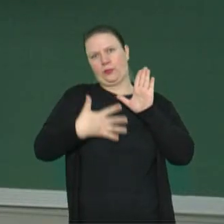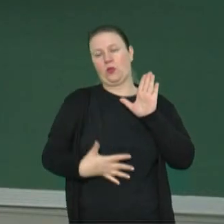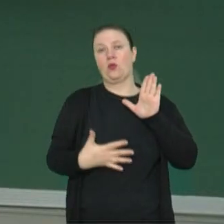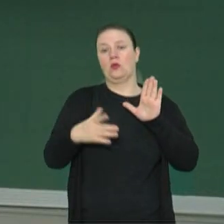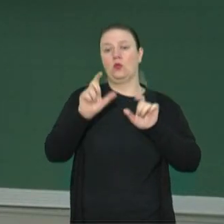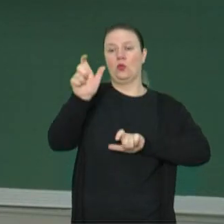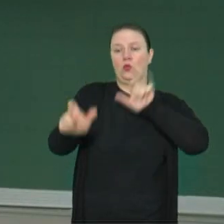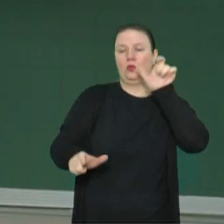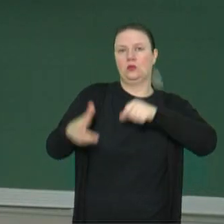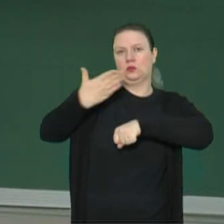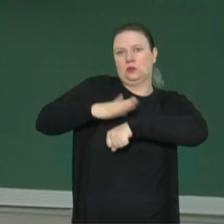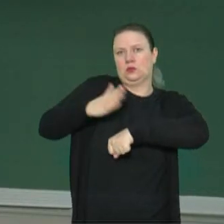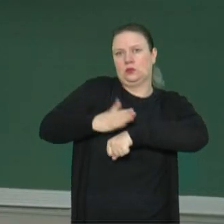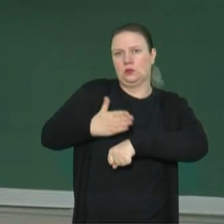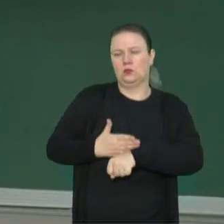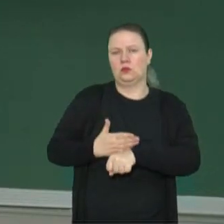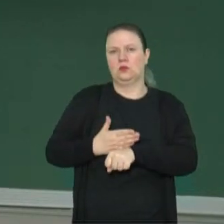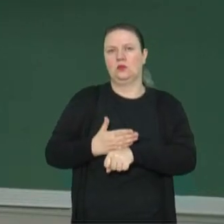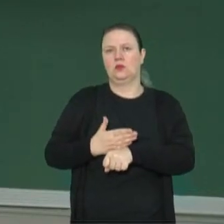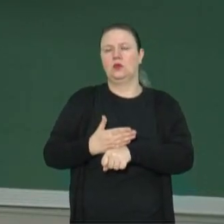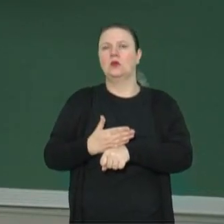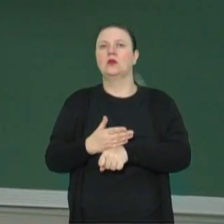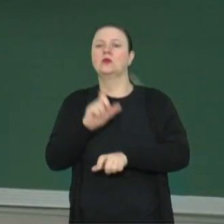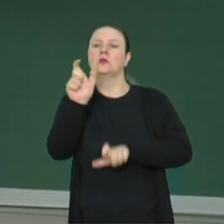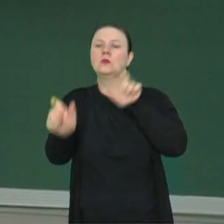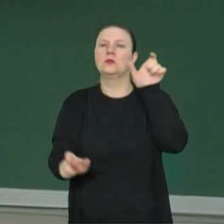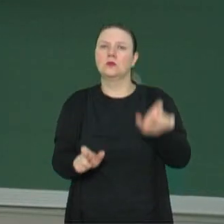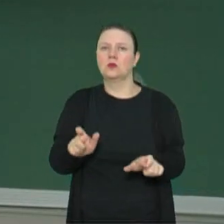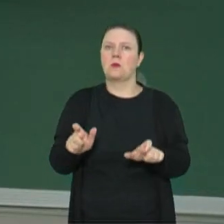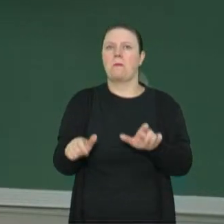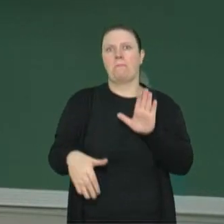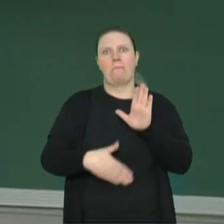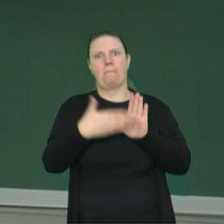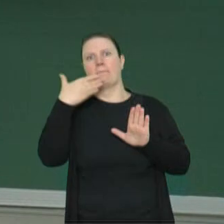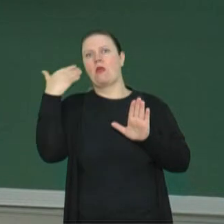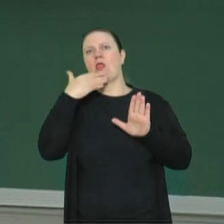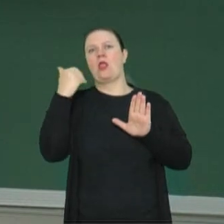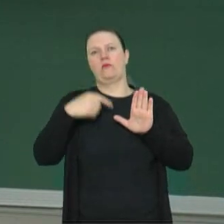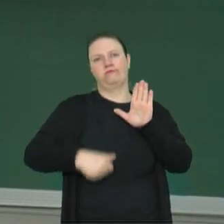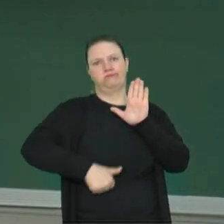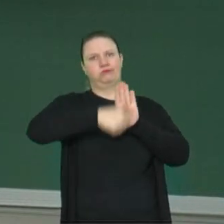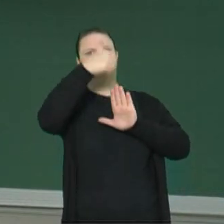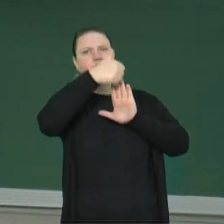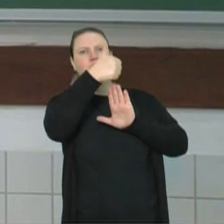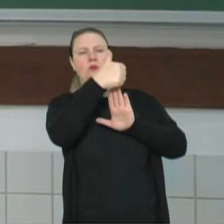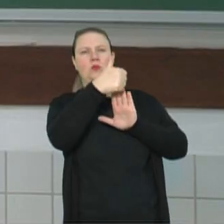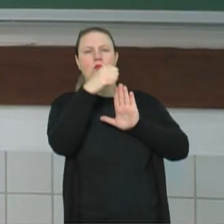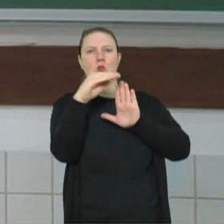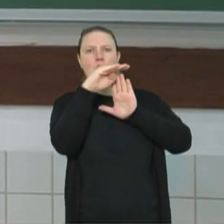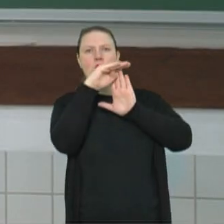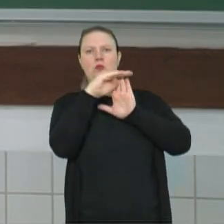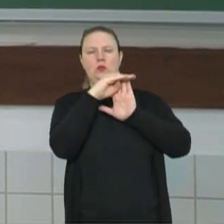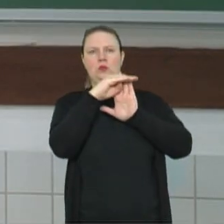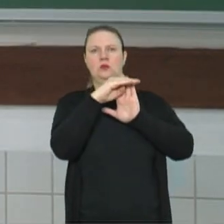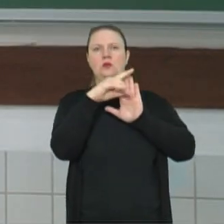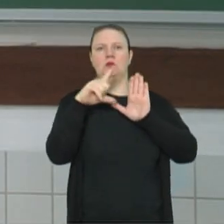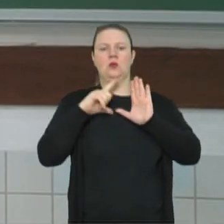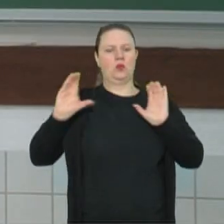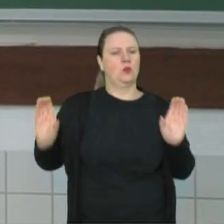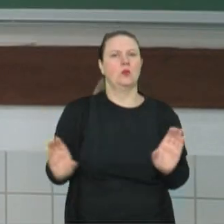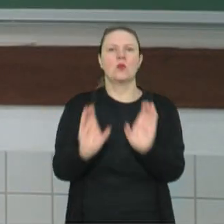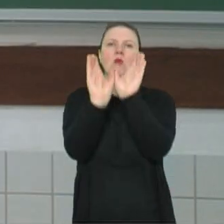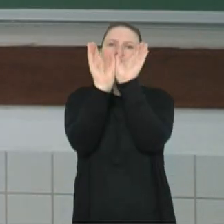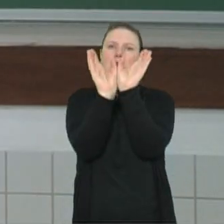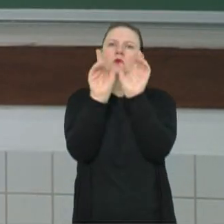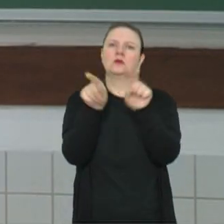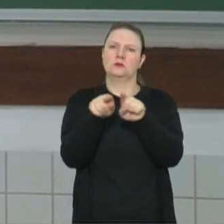atletas vão praticar todas, né? Então quem obtiver as melhores classificações, juntando todas elas, né, haverá a premiação